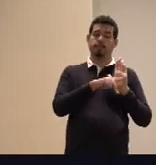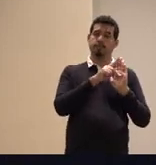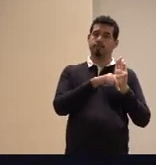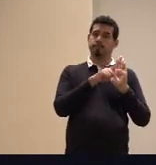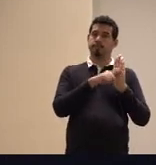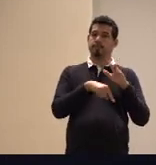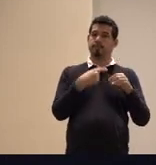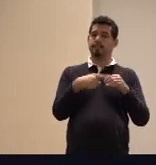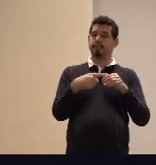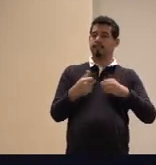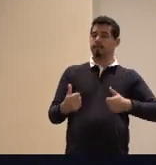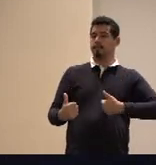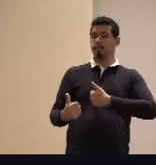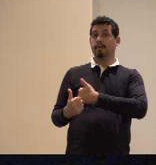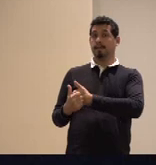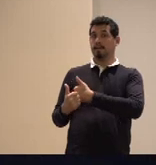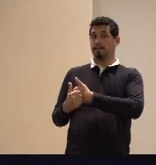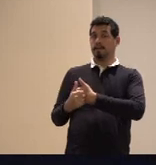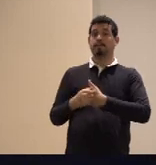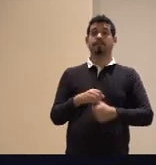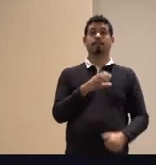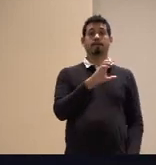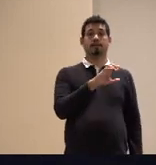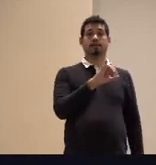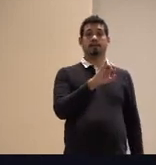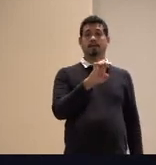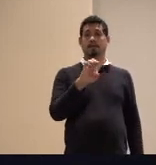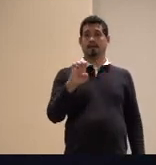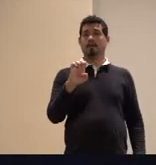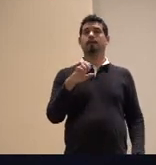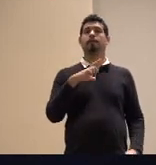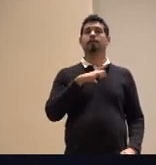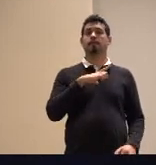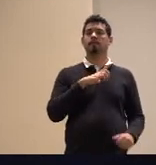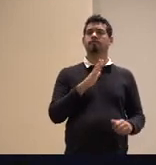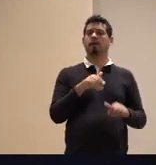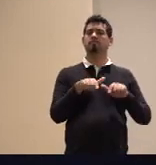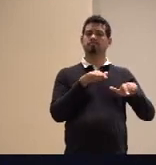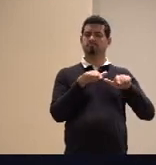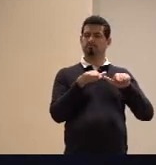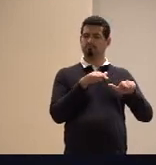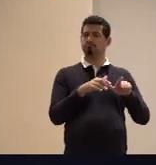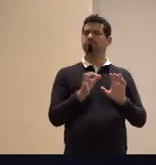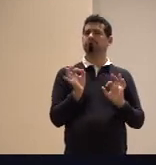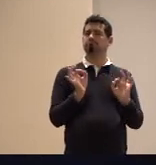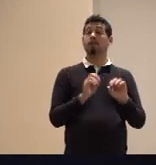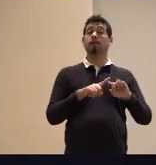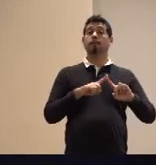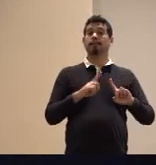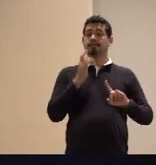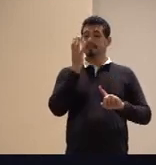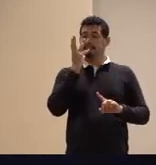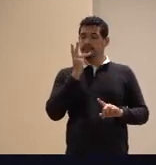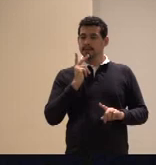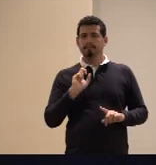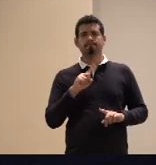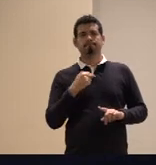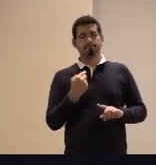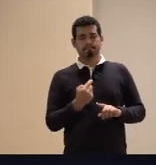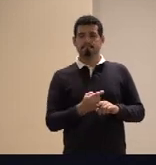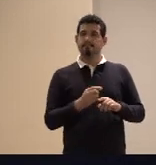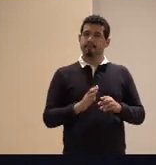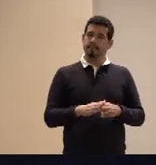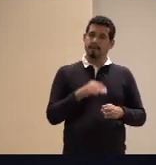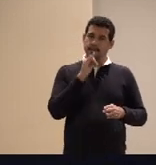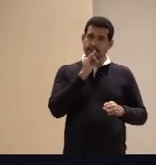município vizinho, pelo projeto pelo CIE. Então, eles estão no mercado de trabalho. E as crianças, a gente vai trabalhando. Eles